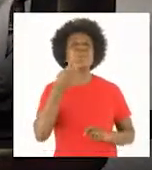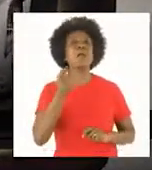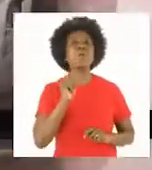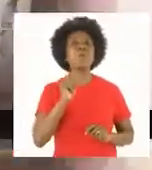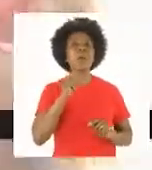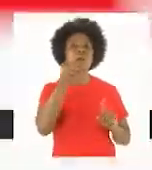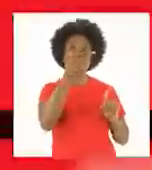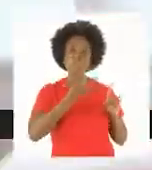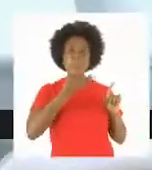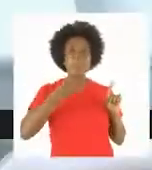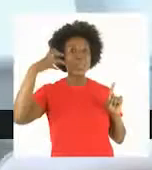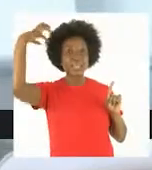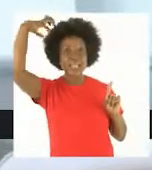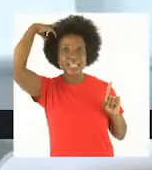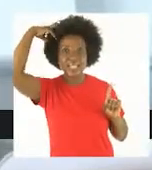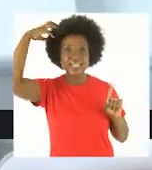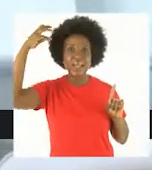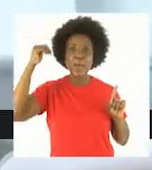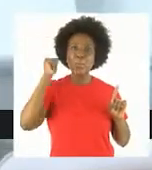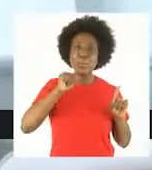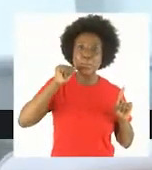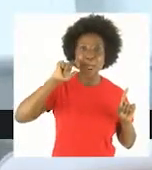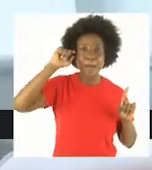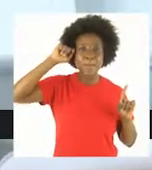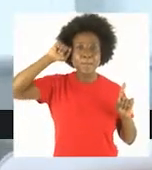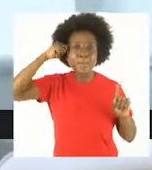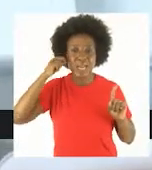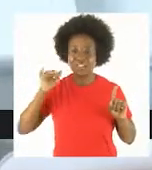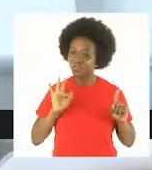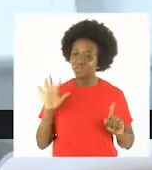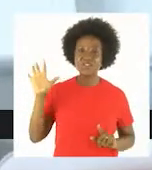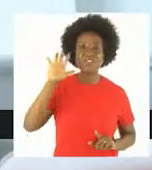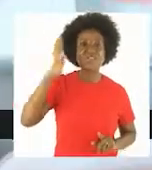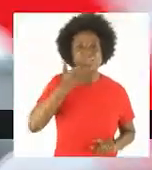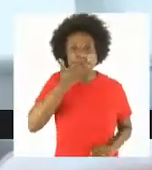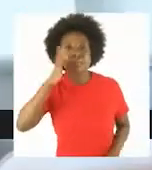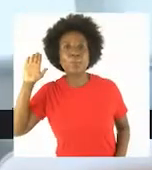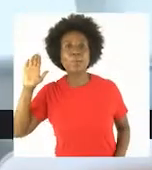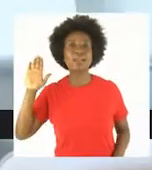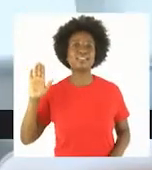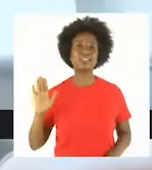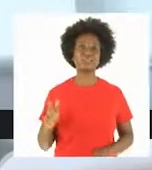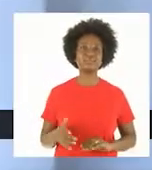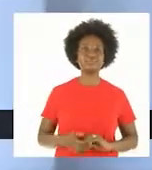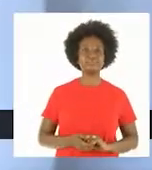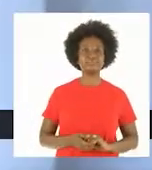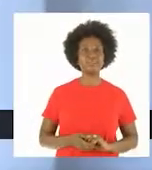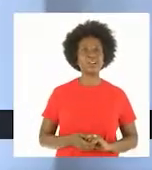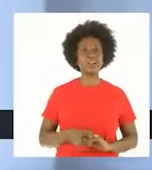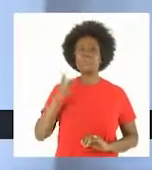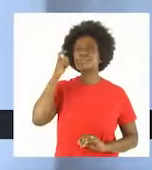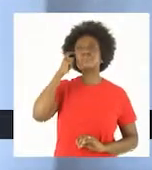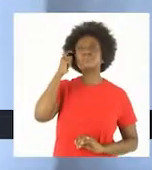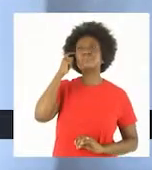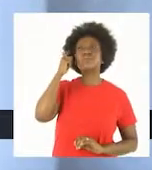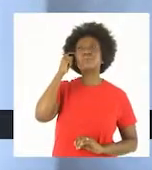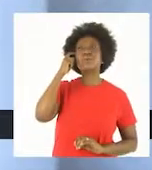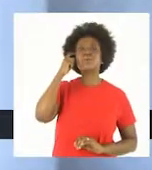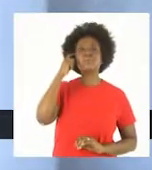eu fui falar, Benedita da Silva, mulher negra favelada, assim eu prometo. Então,